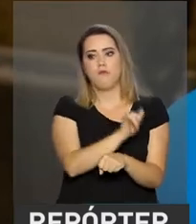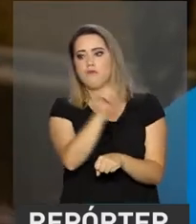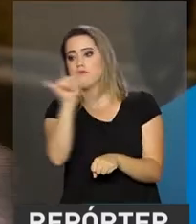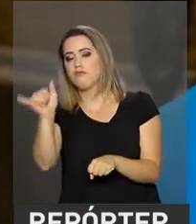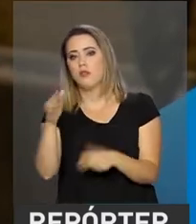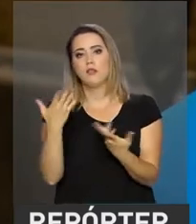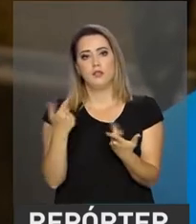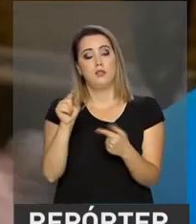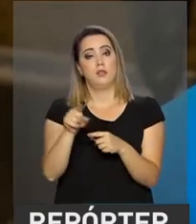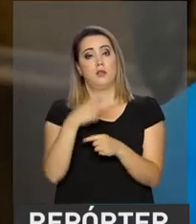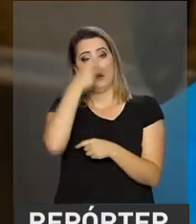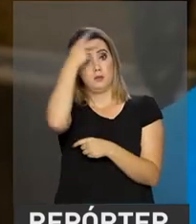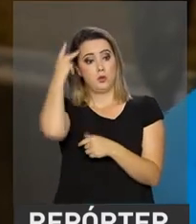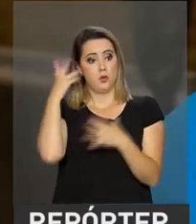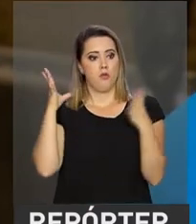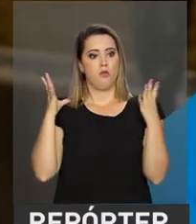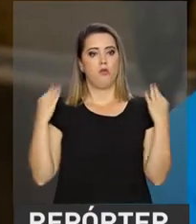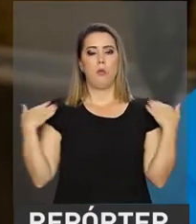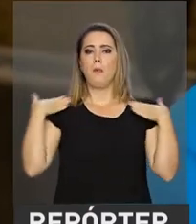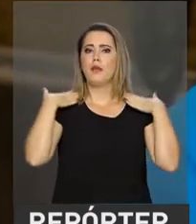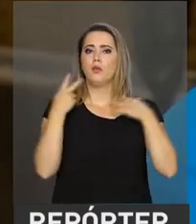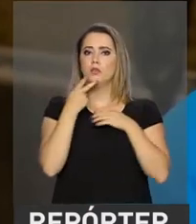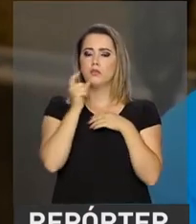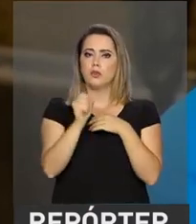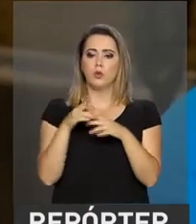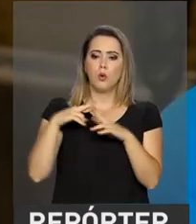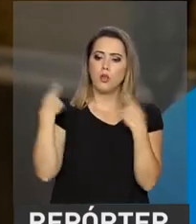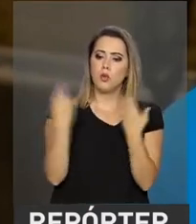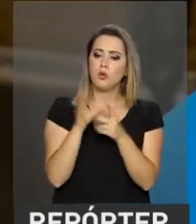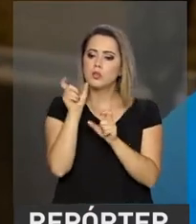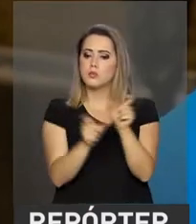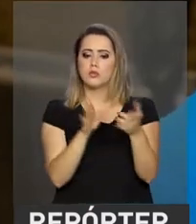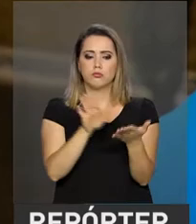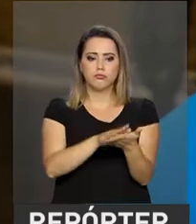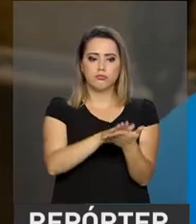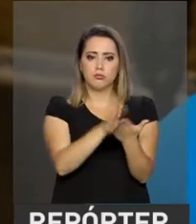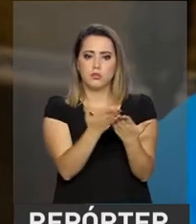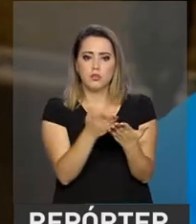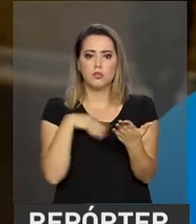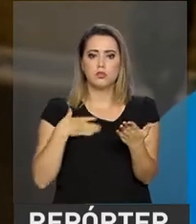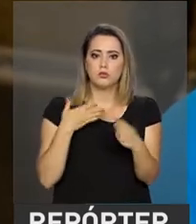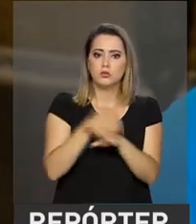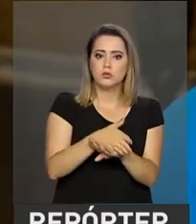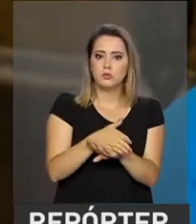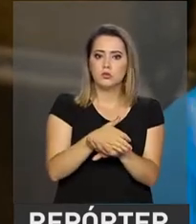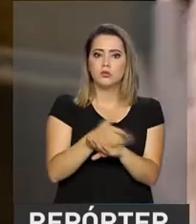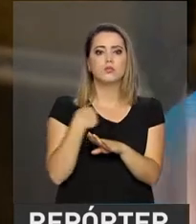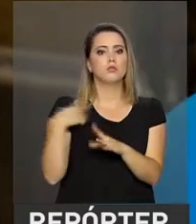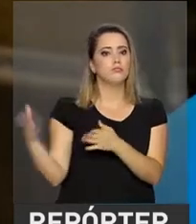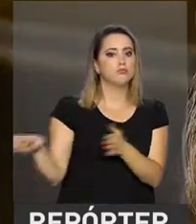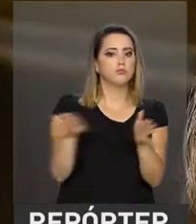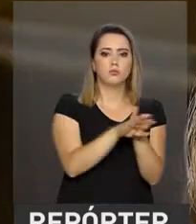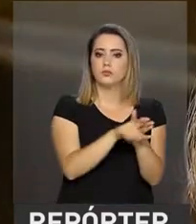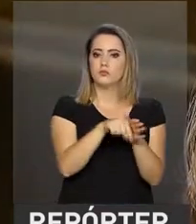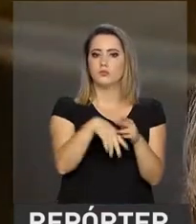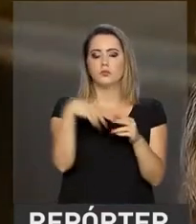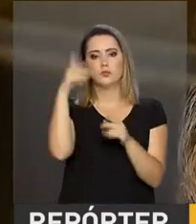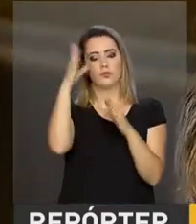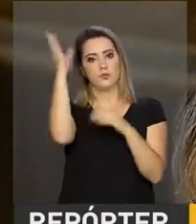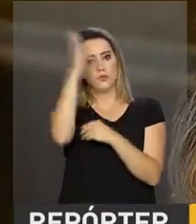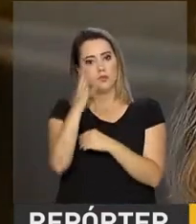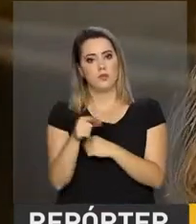quando o piloto desceu foi conversar com a gente e reuniu todo mundo pegou os passaportes nós entramos automaticamente no amor por um avião enviamos tem muita